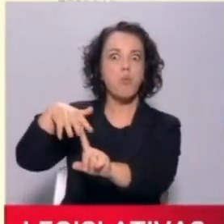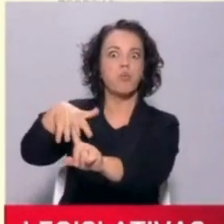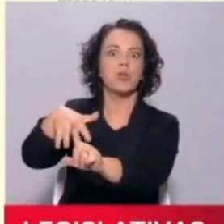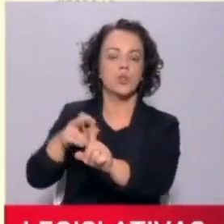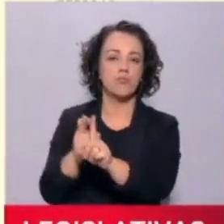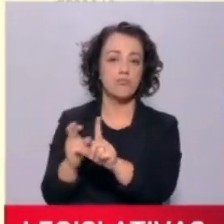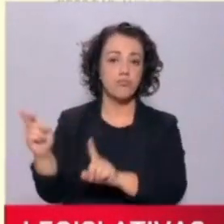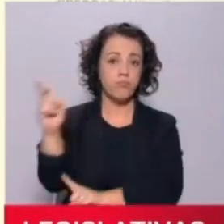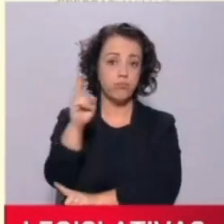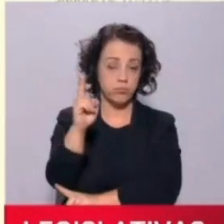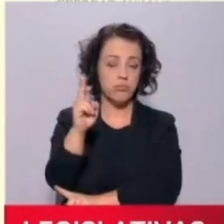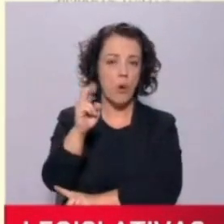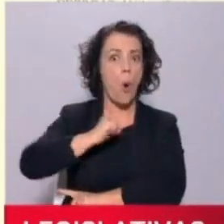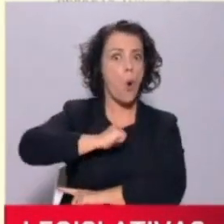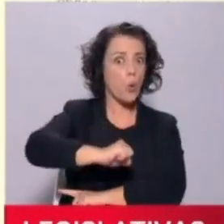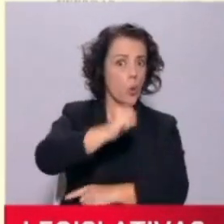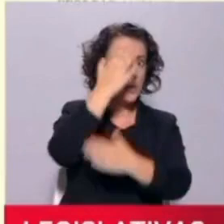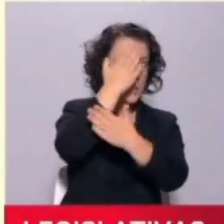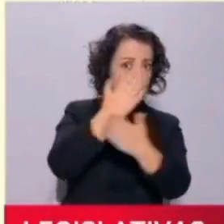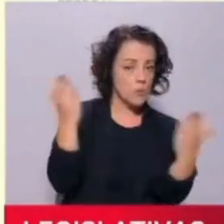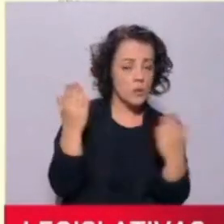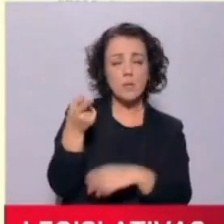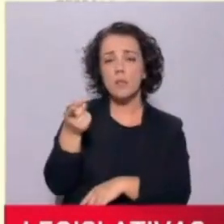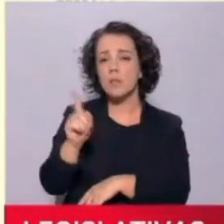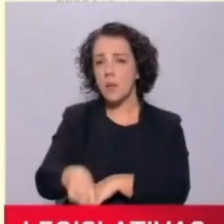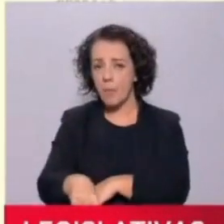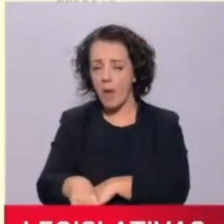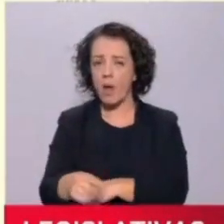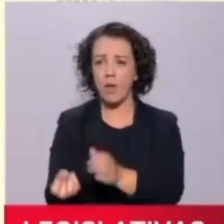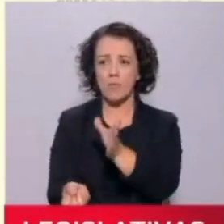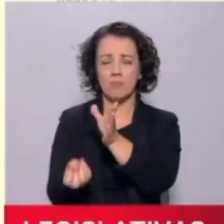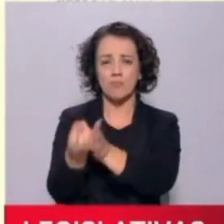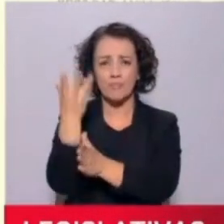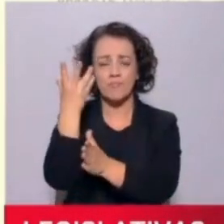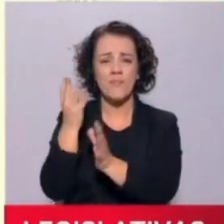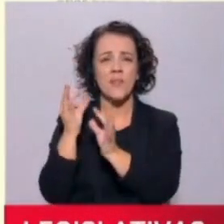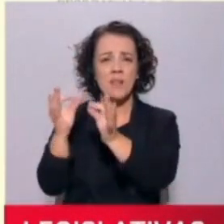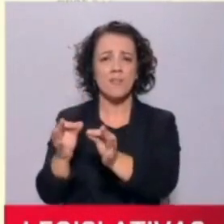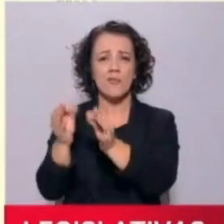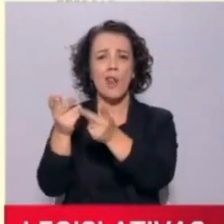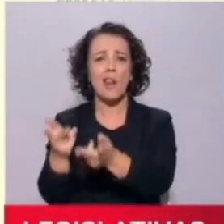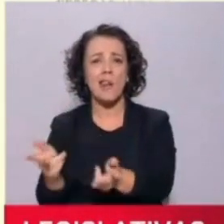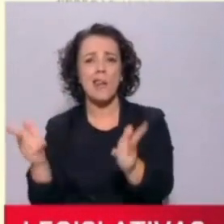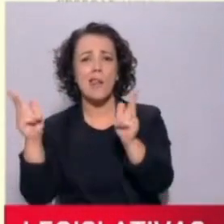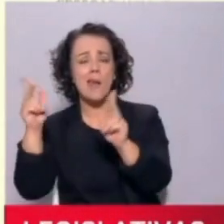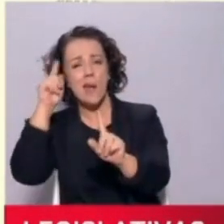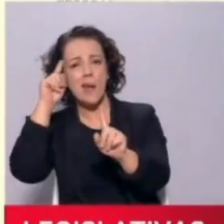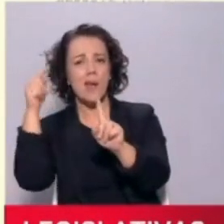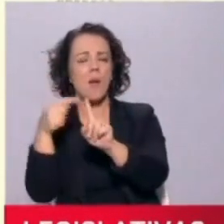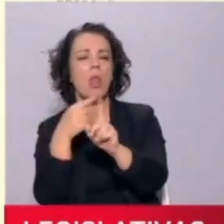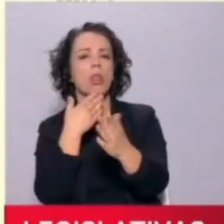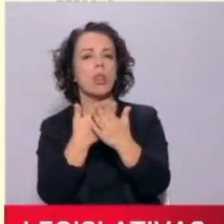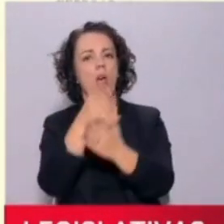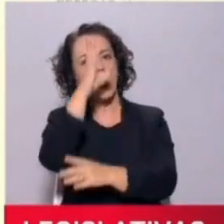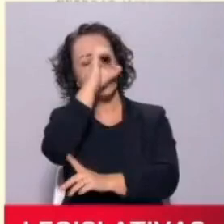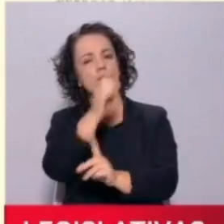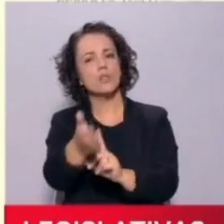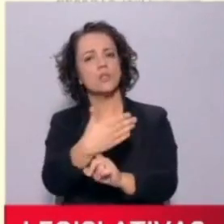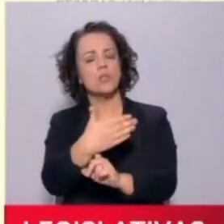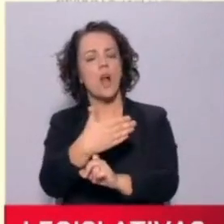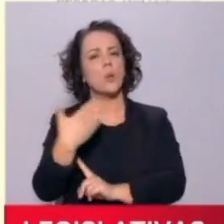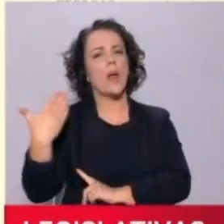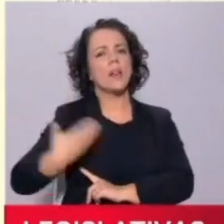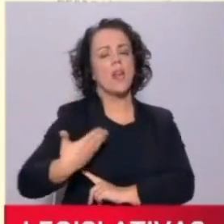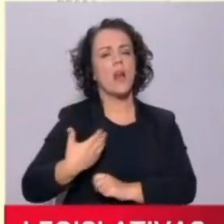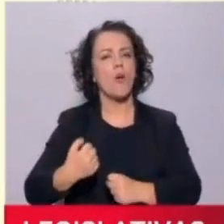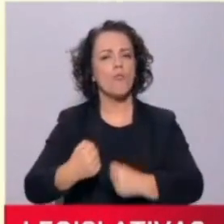não apenas do ponto de vista antidemocrático mas também iniciativas neoliberais que nada trazem do ponto fixo de um estado direito social